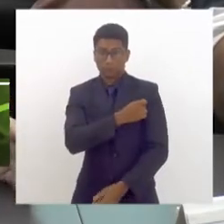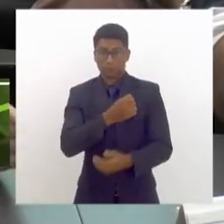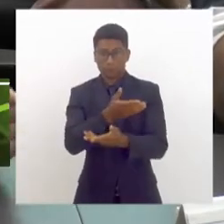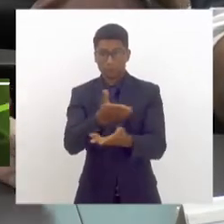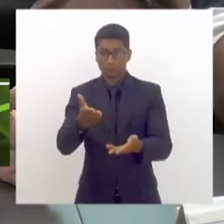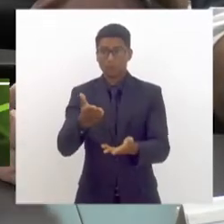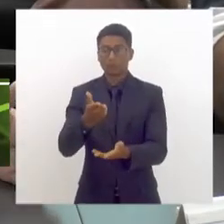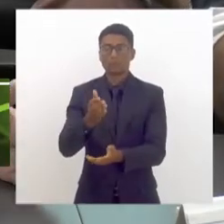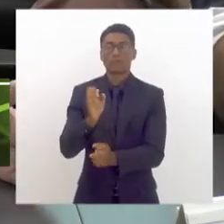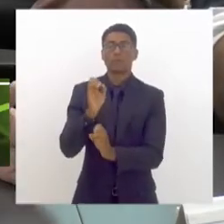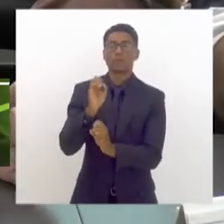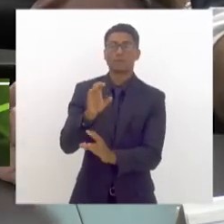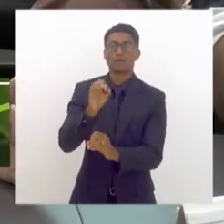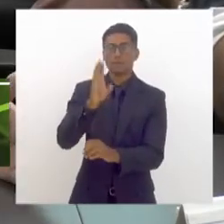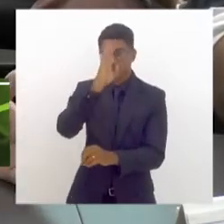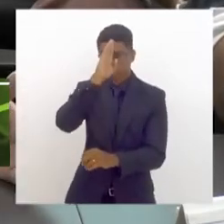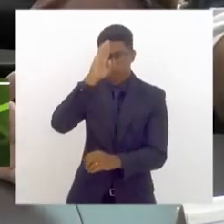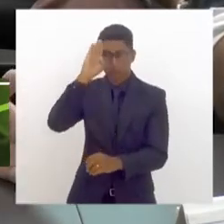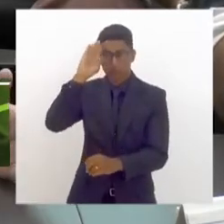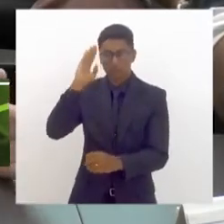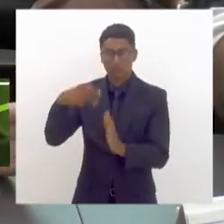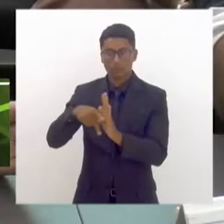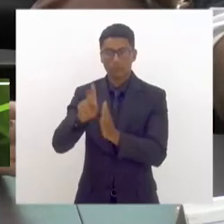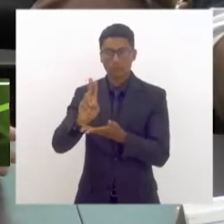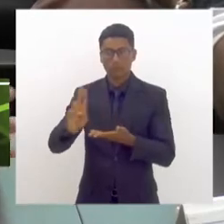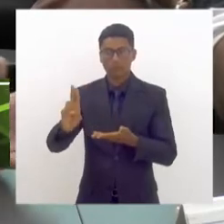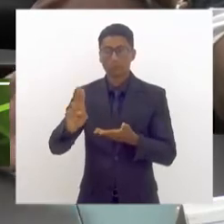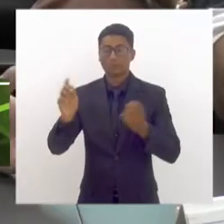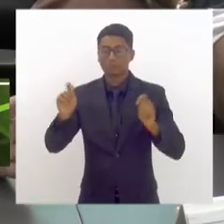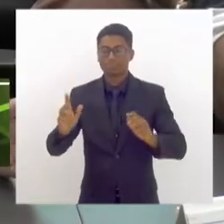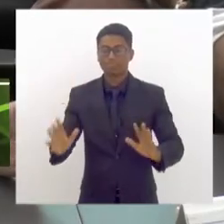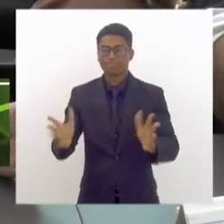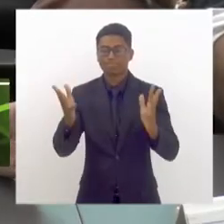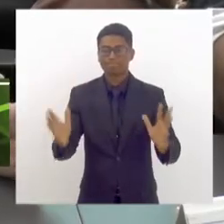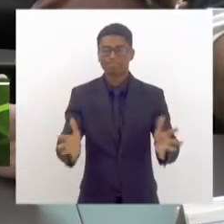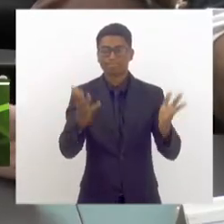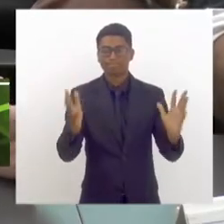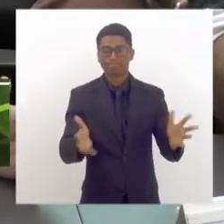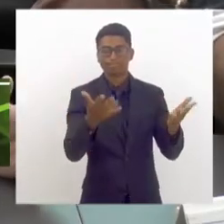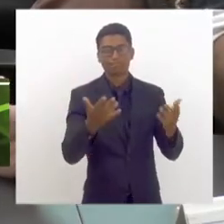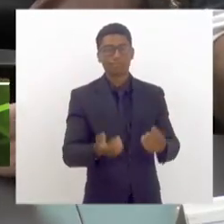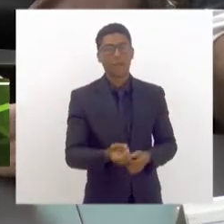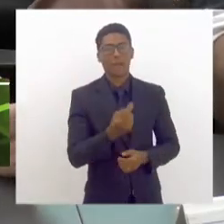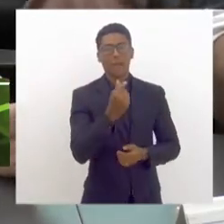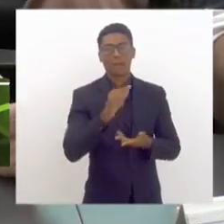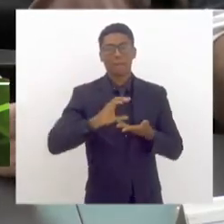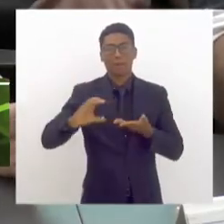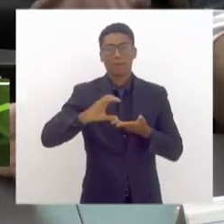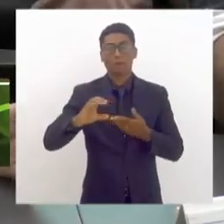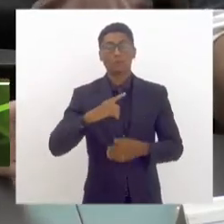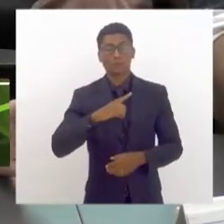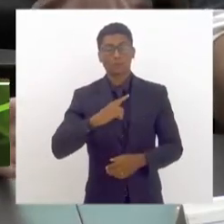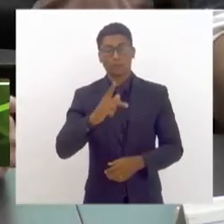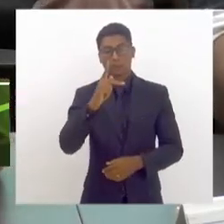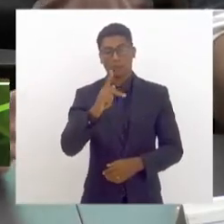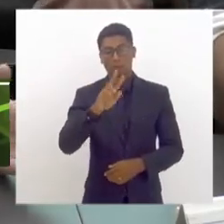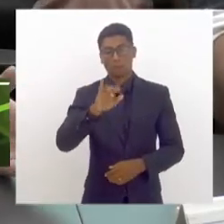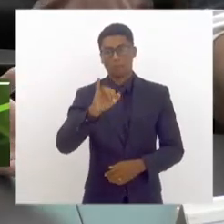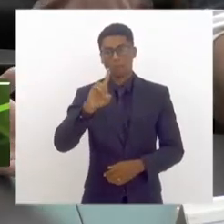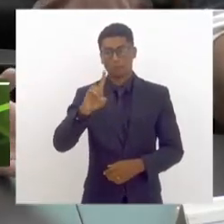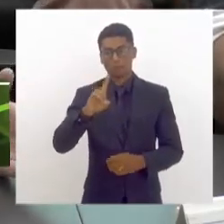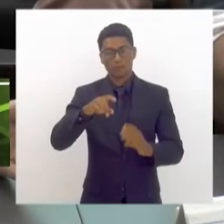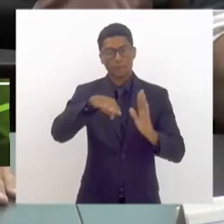superior. É uma forma, inclusive, da gente fomentar bolsas. A gente tem, por exemplo, hoje, a nível nacional, o PIBID, que é o Programa de Iniciação